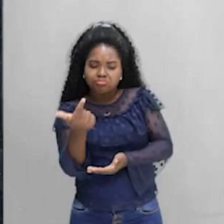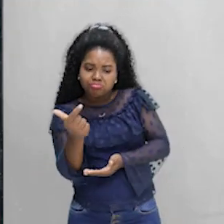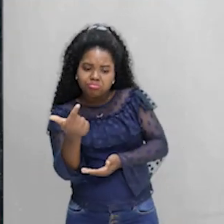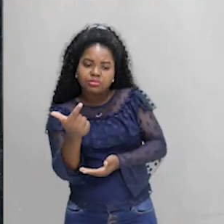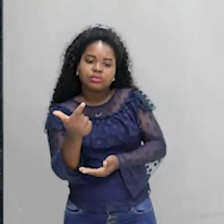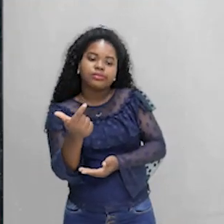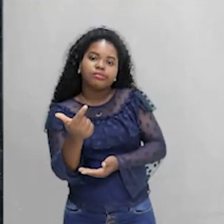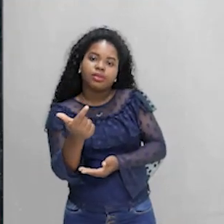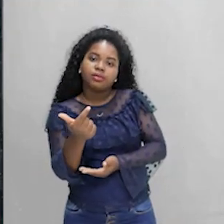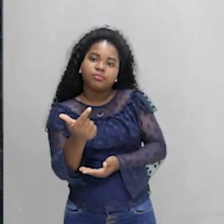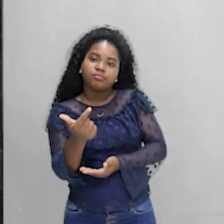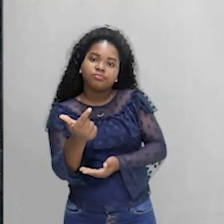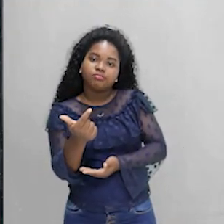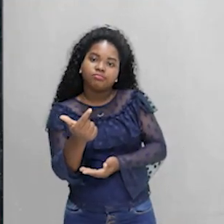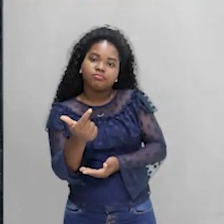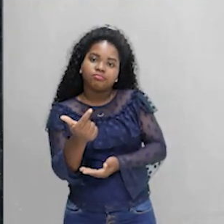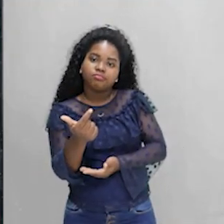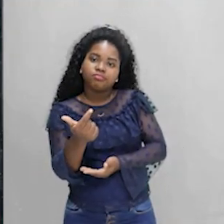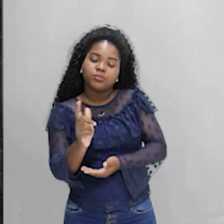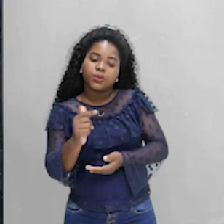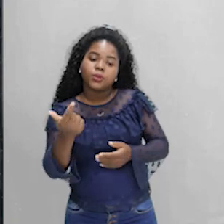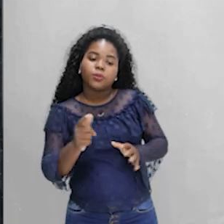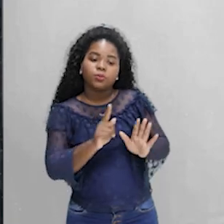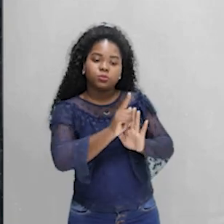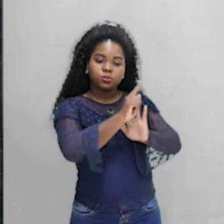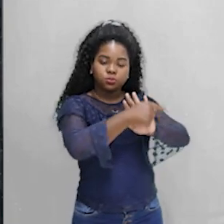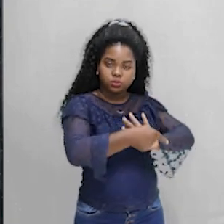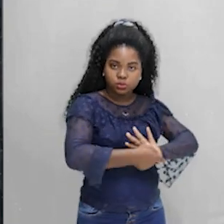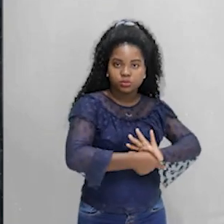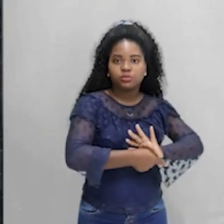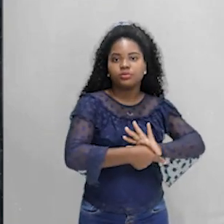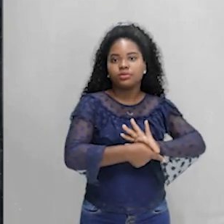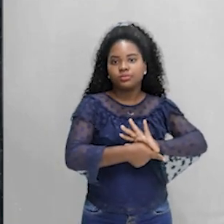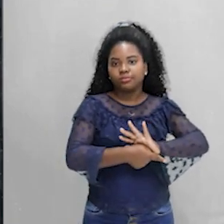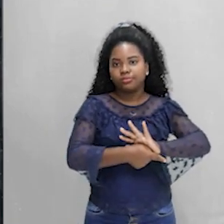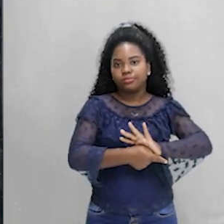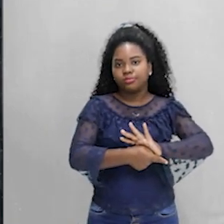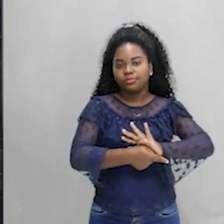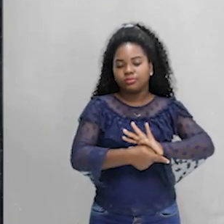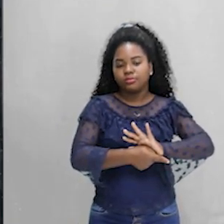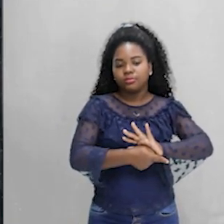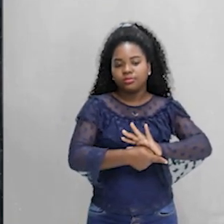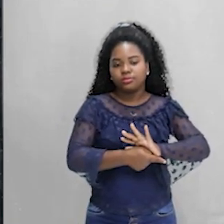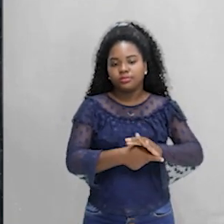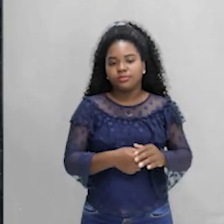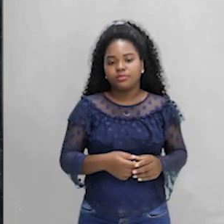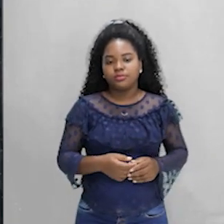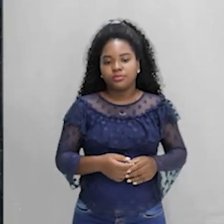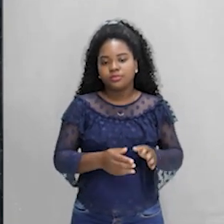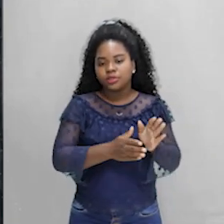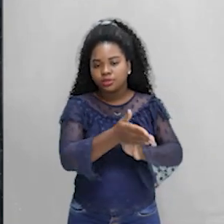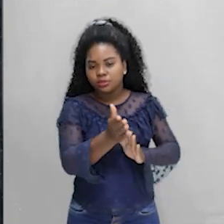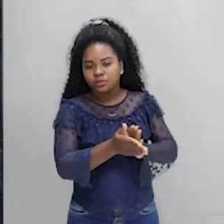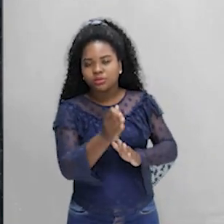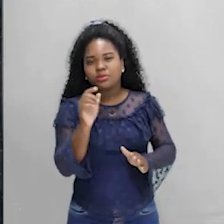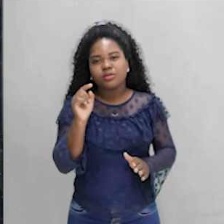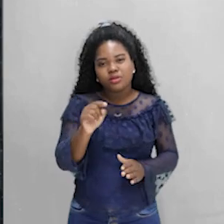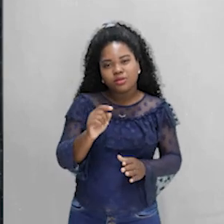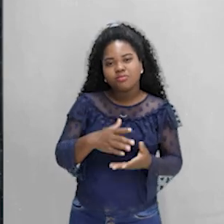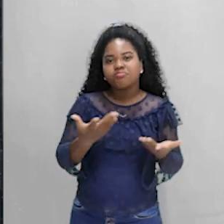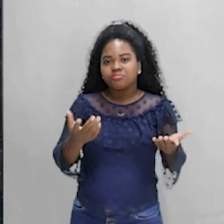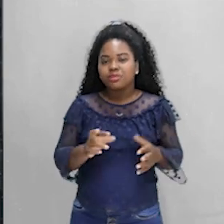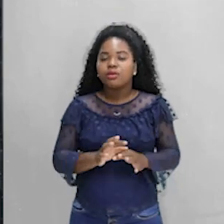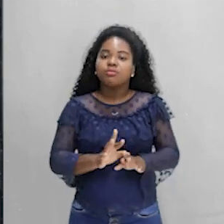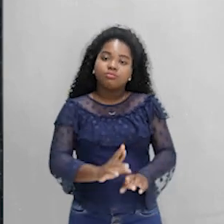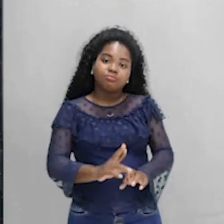é um outro gênero textual, né? Um gênero que vai instruir você. Pegue 2 ovos, uma